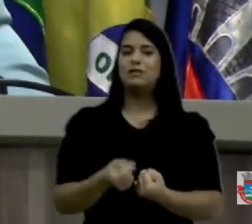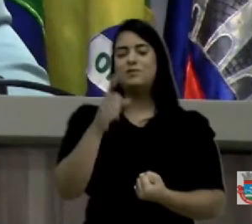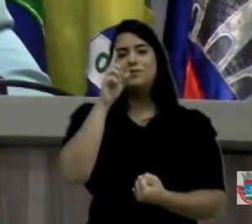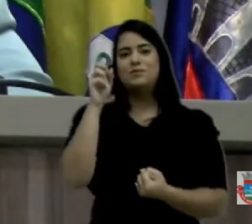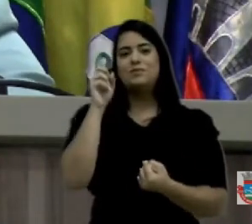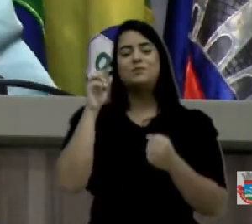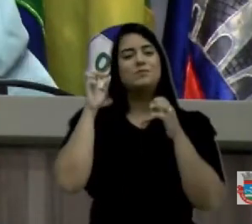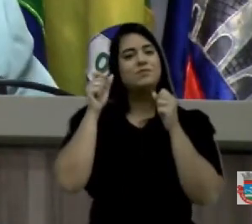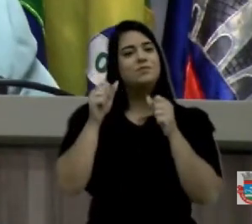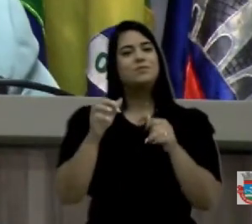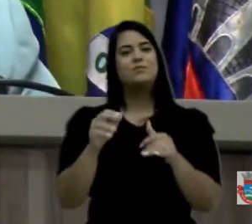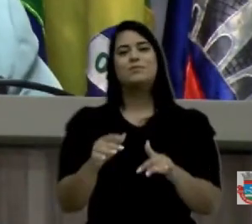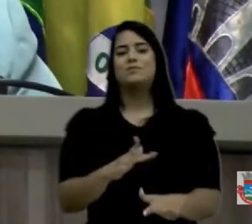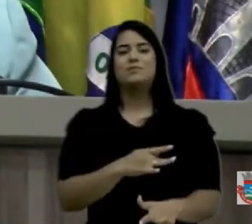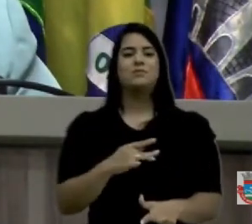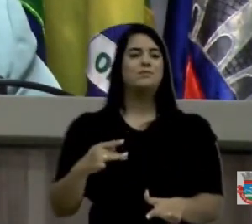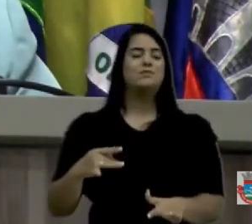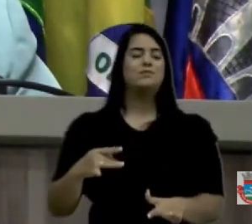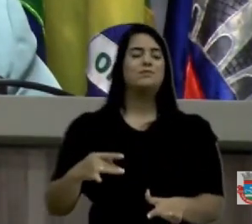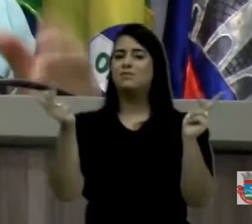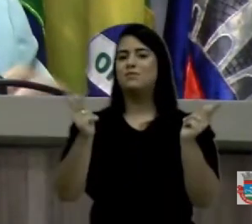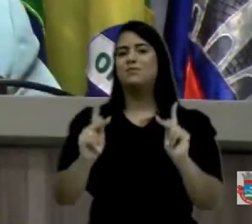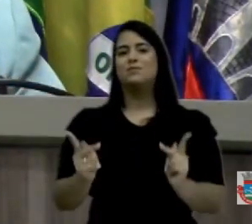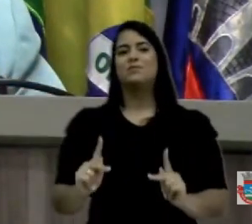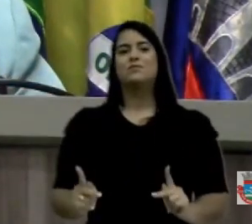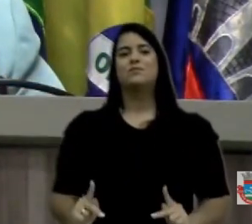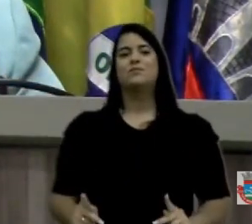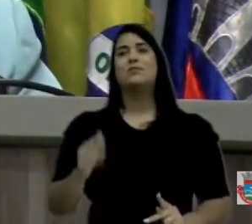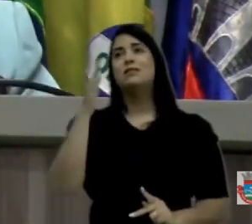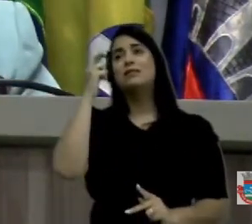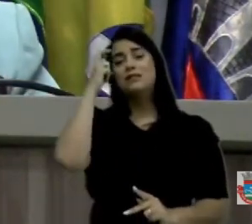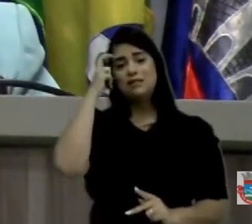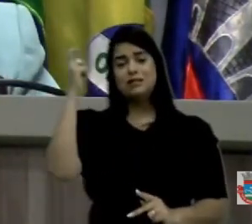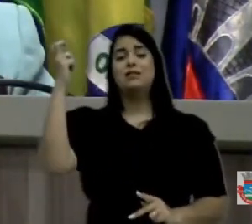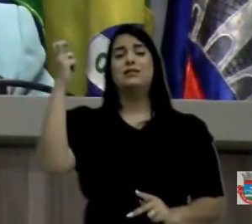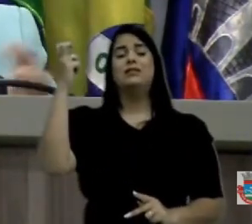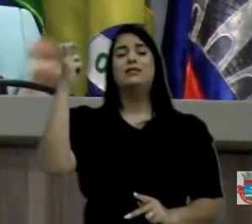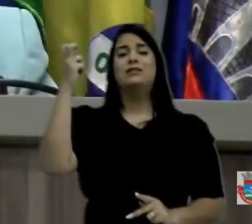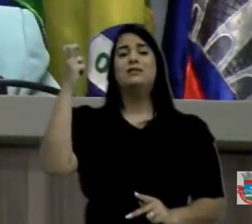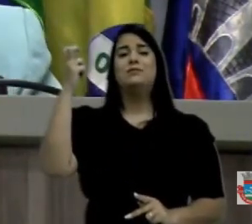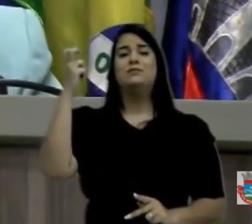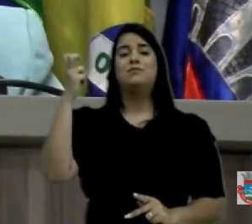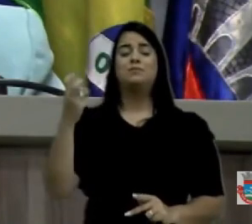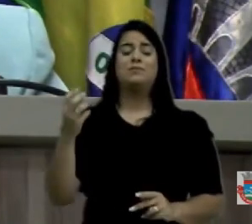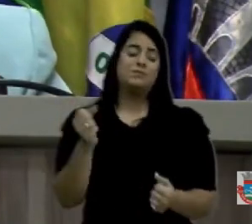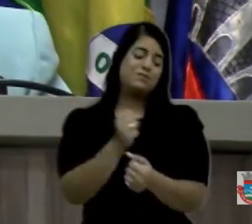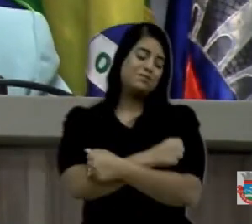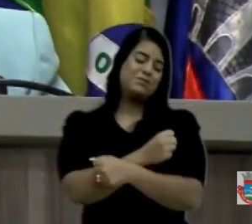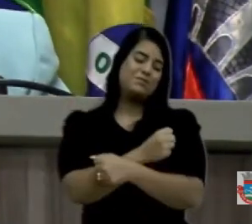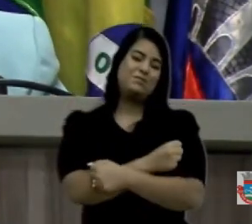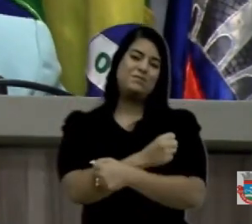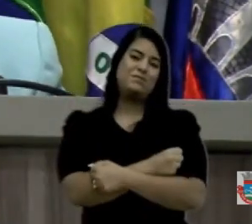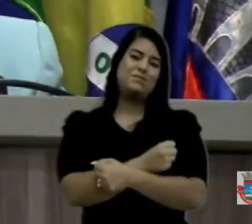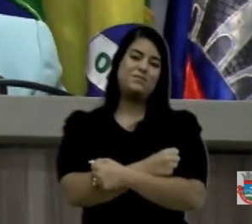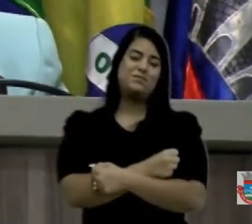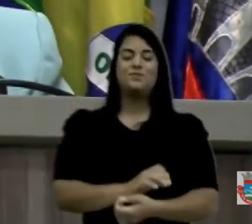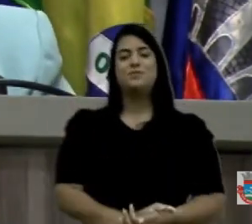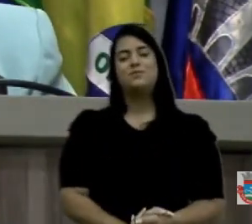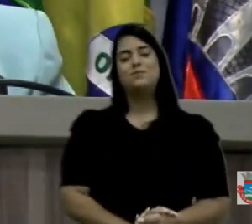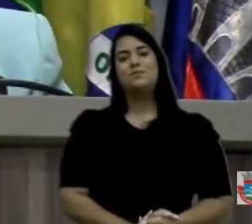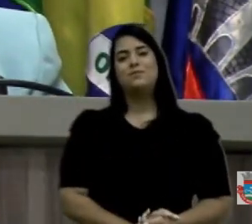abençoe vocês dê muita saúde e paz muita sabedoria muita prosperidade um abraço a todos e